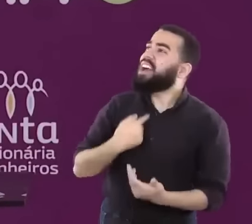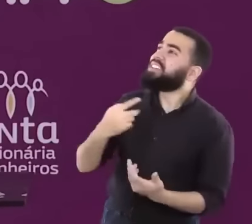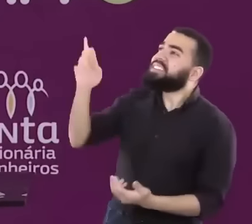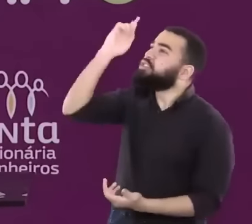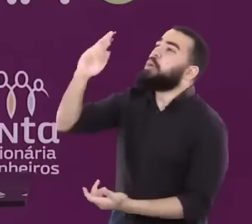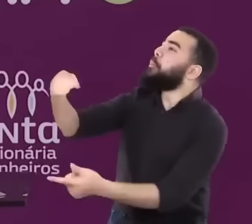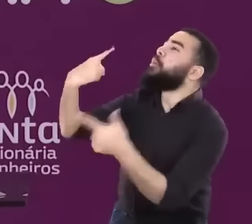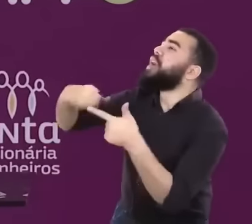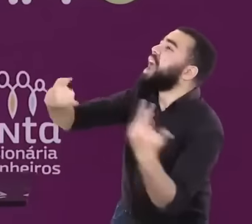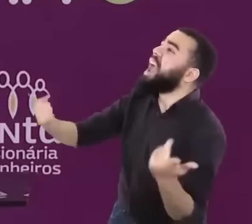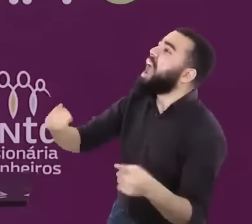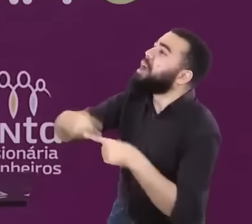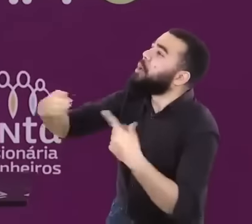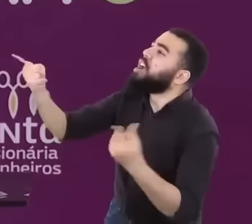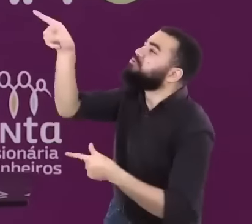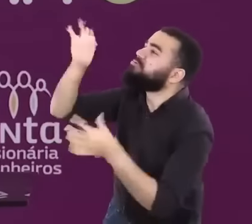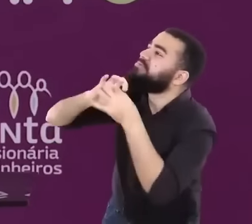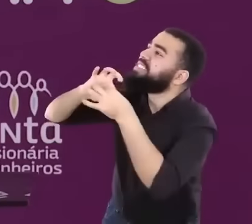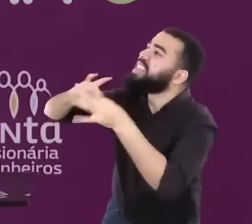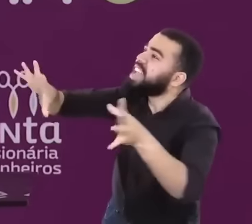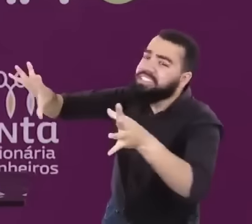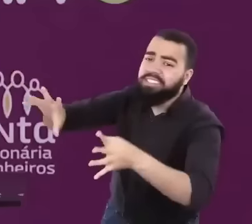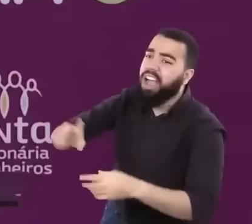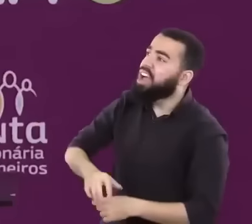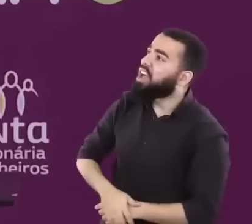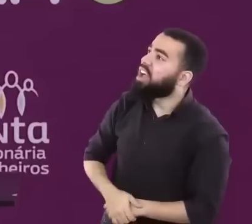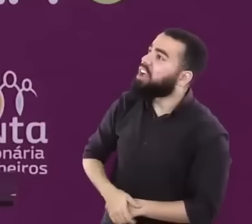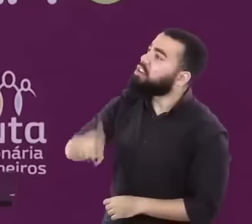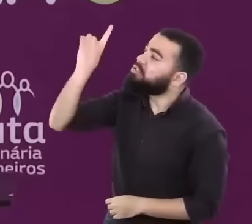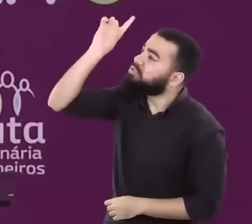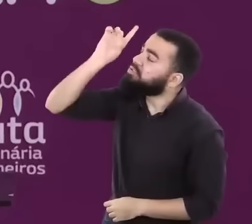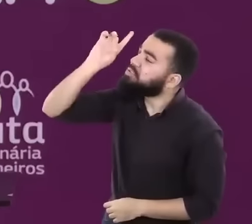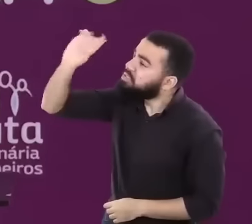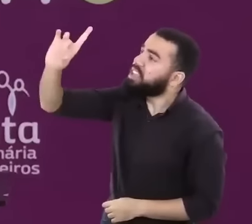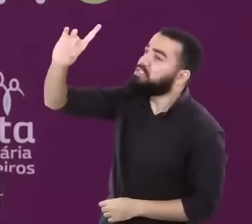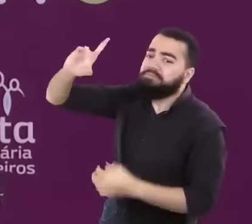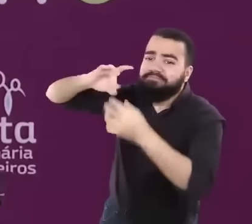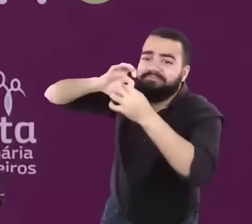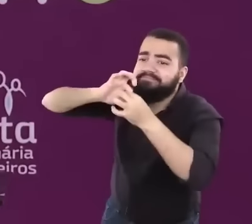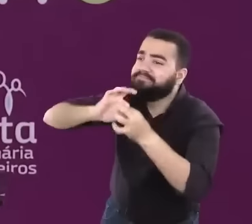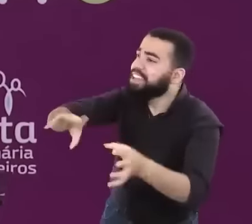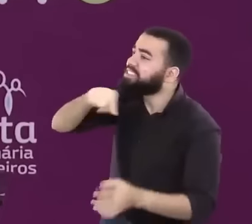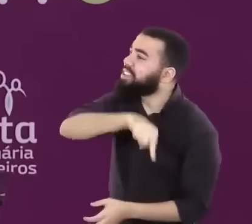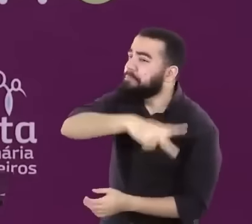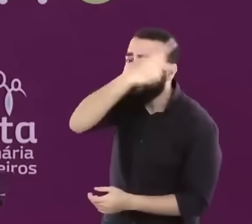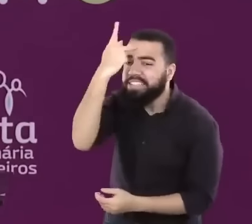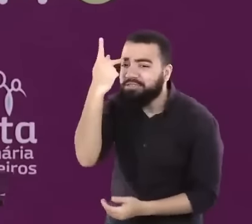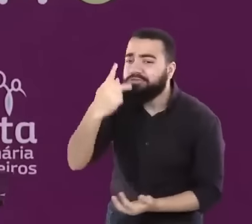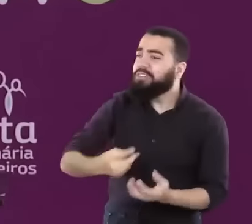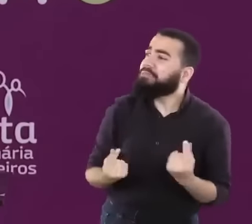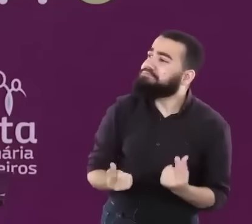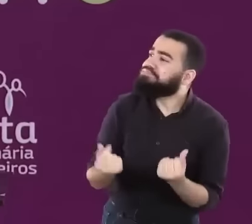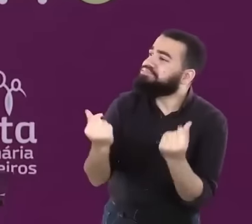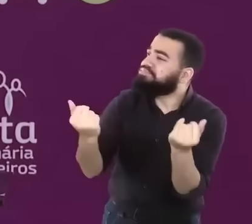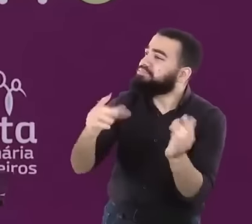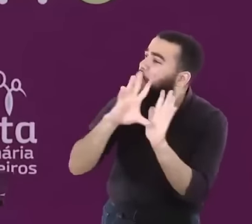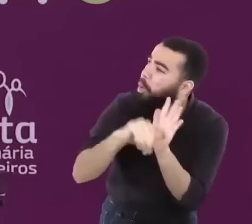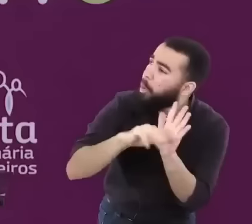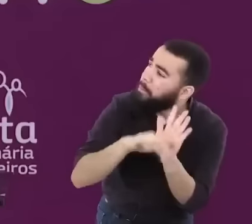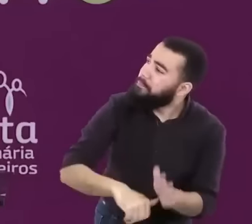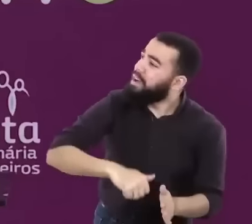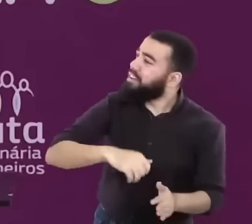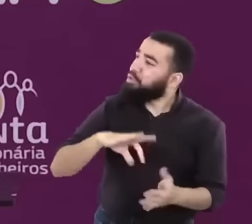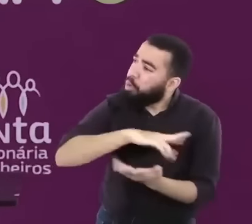que que o senhor permite isso por que o senhor permite que essa pessoa espere fazendo aquilo que é